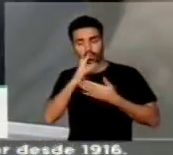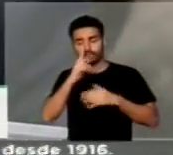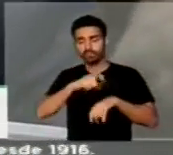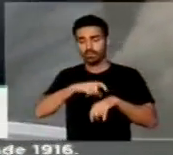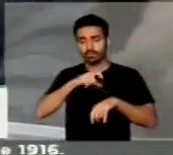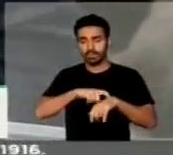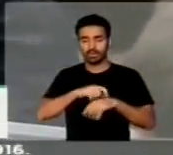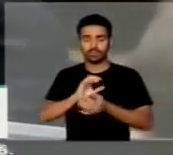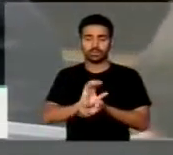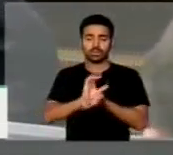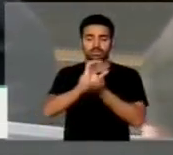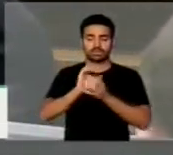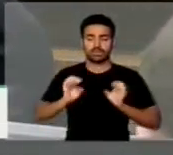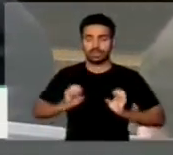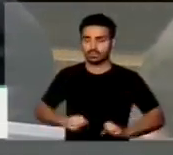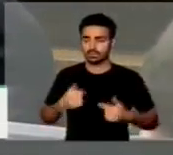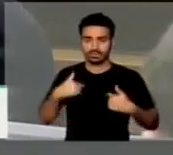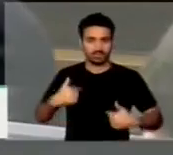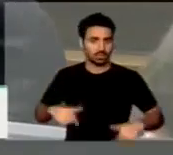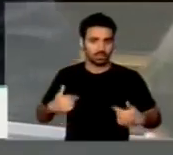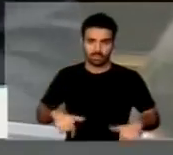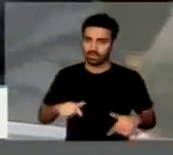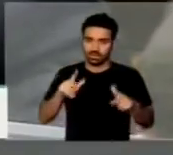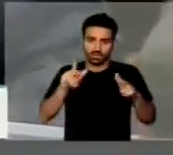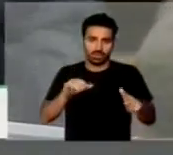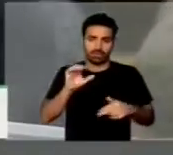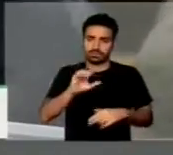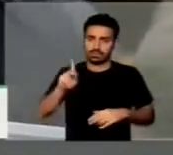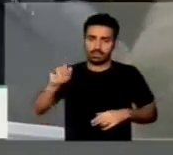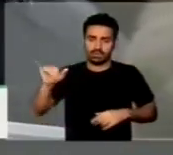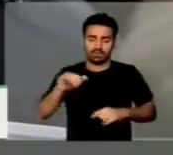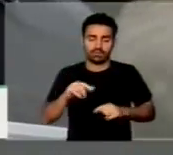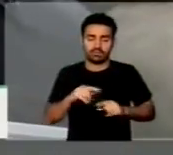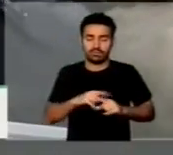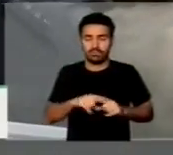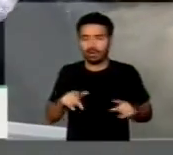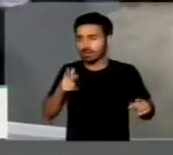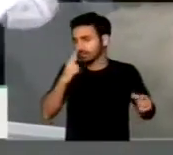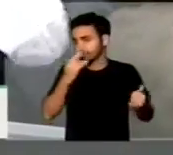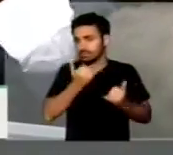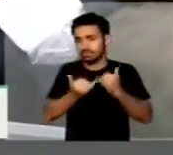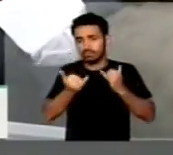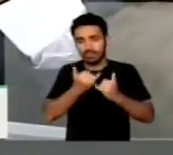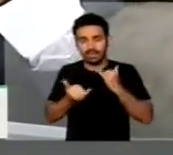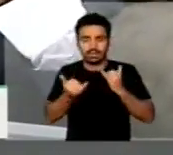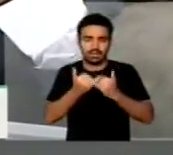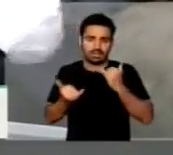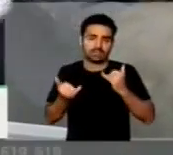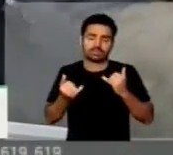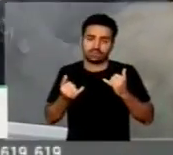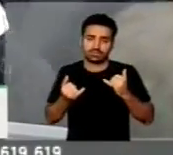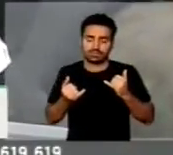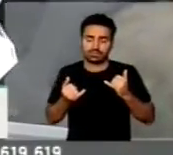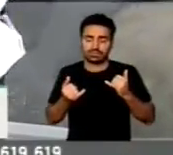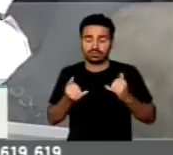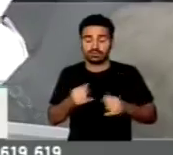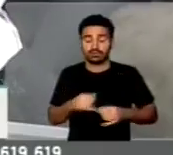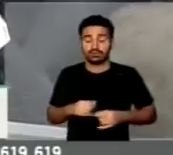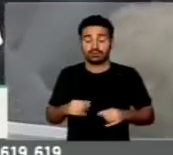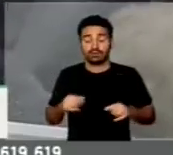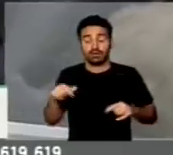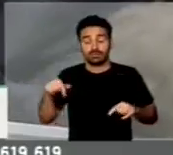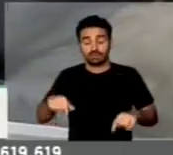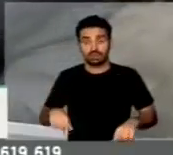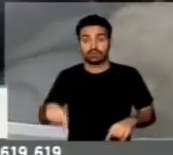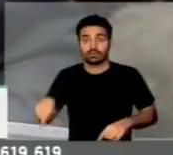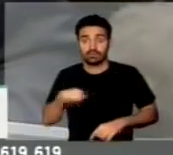Ética, que não tem os poderes de uma CPI, mas se assemelha na jurisdição. Nós aqui